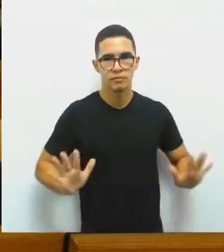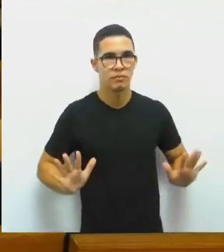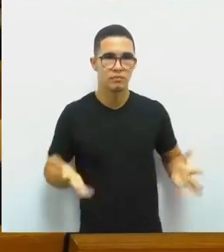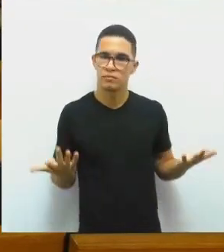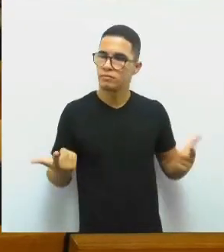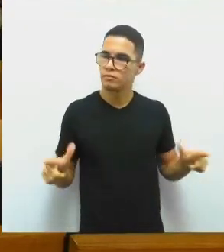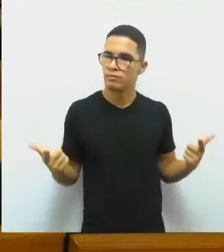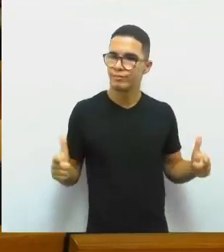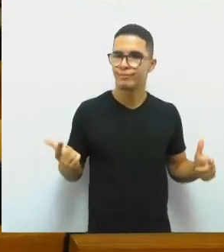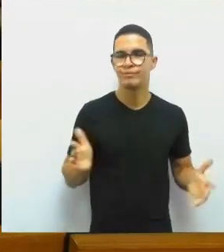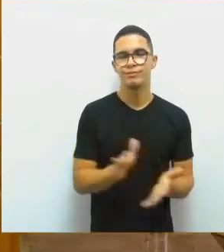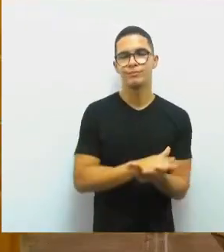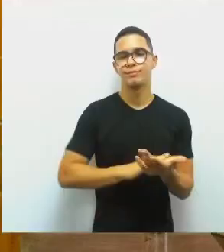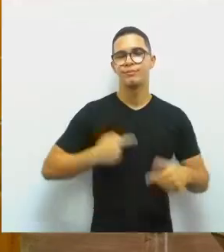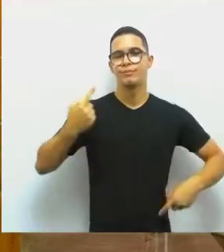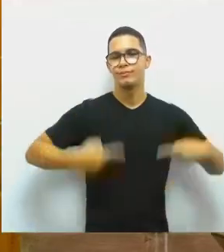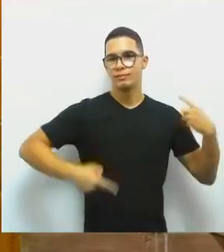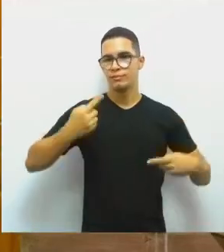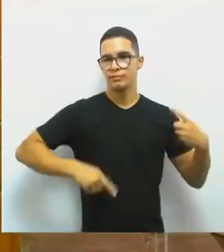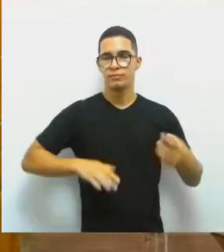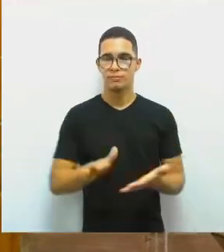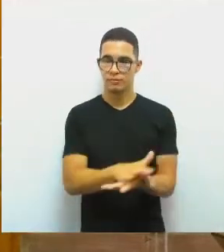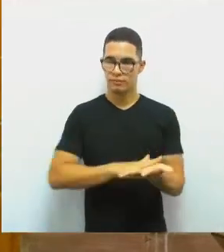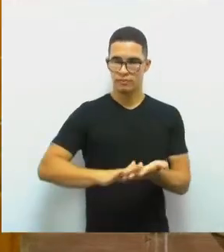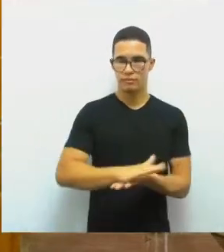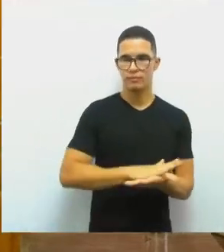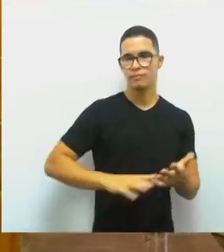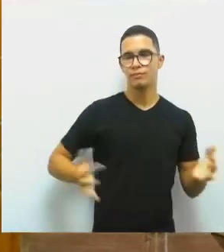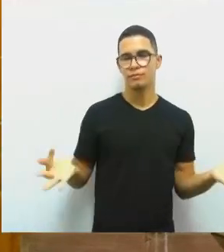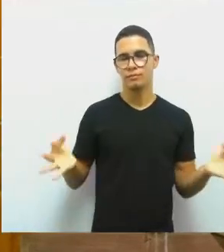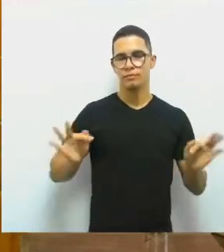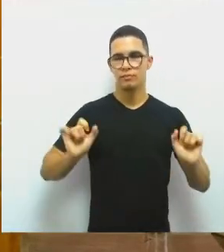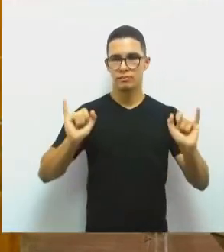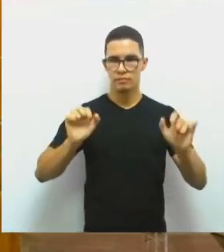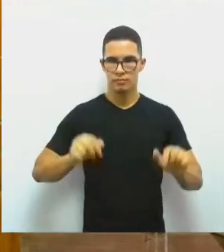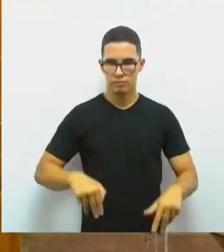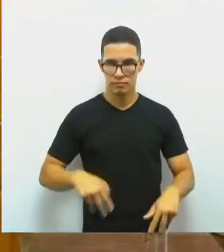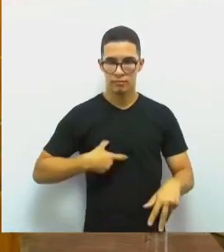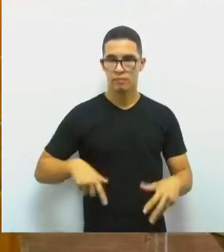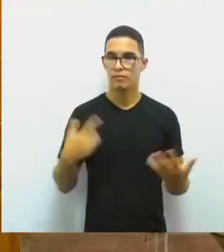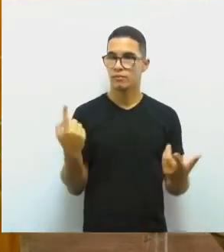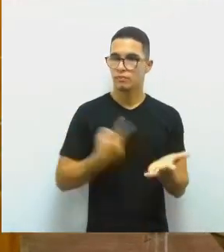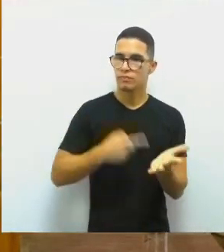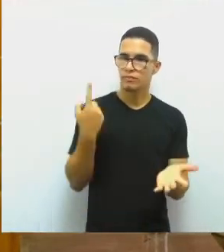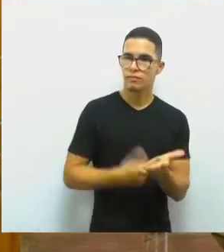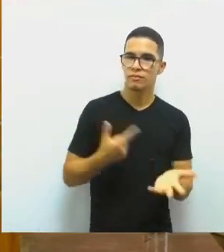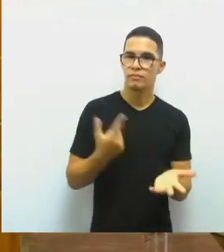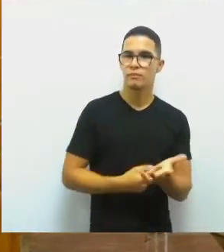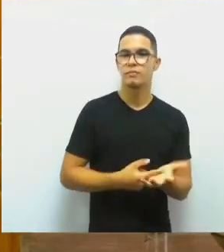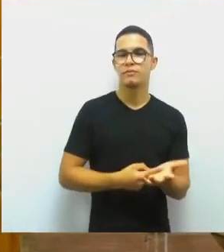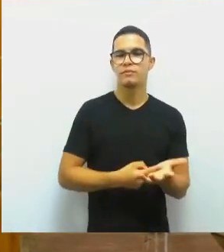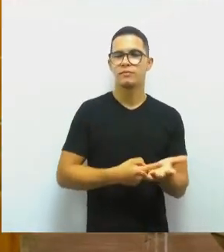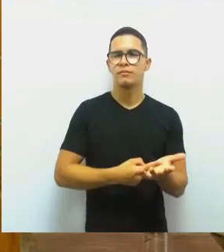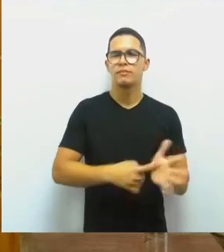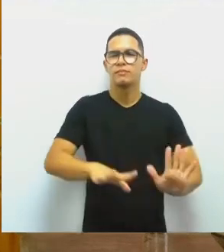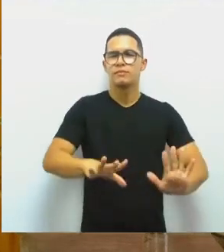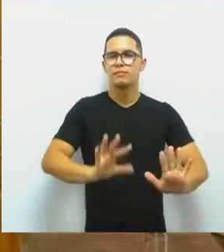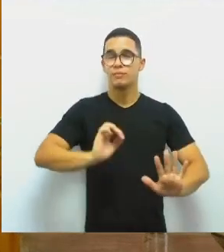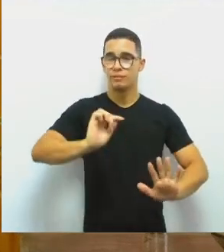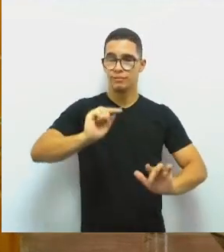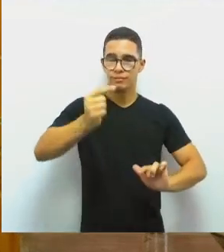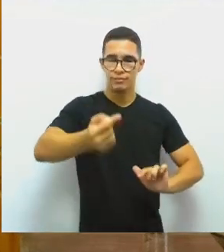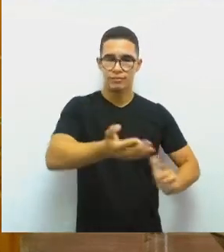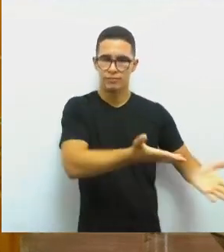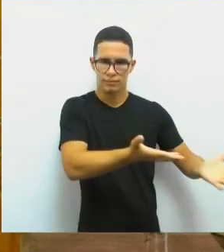Sendo assim, nada mais havendo a tratar, dou por encerrada a presente sessão ordinária, convocando